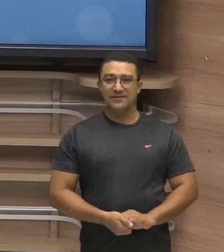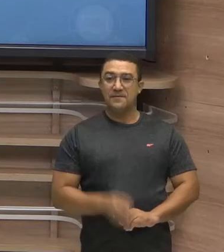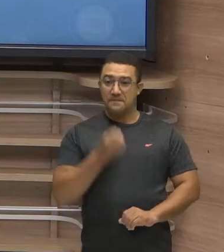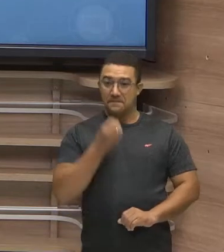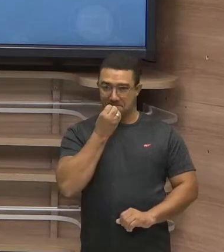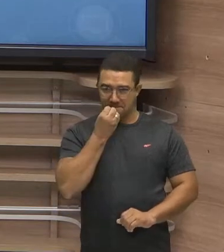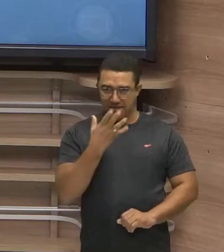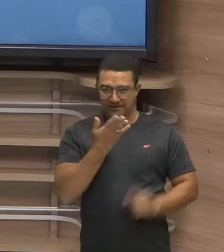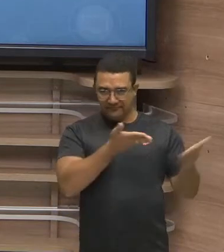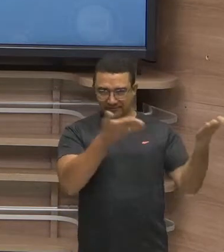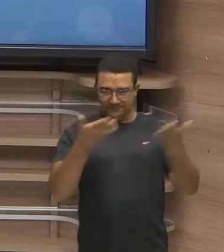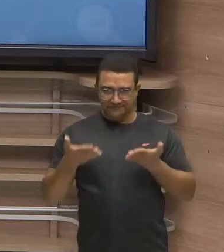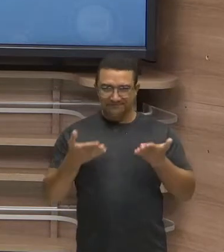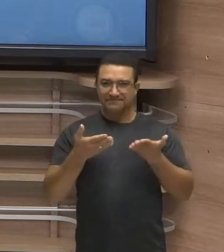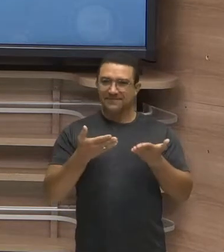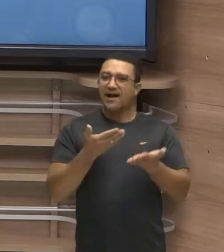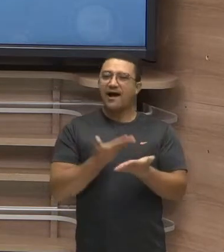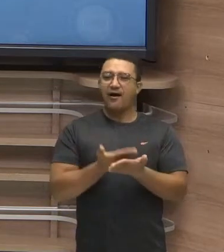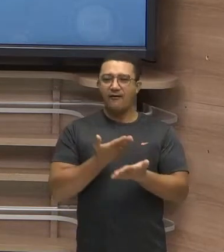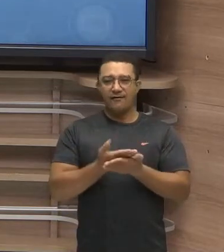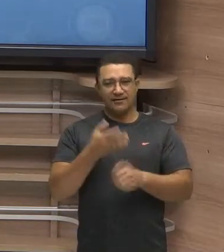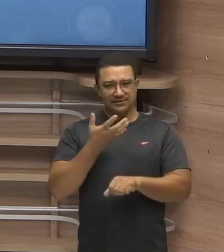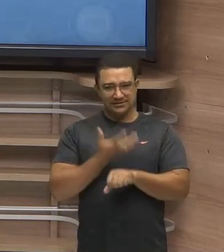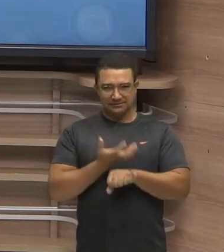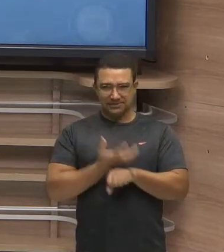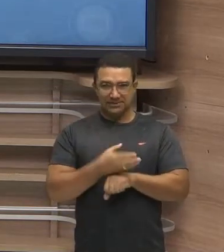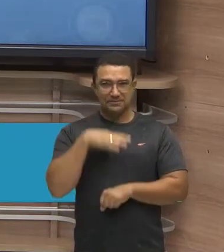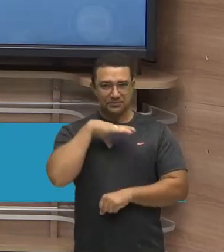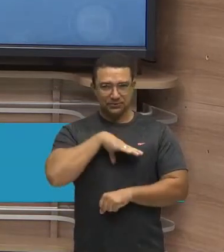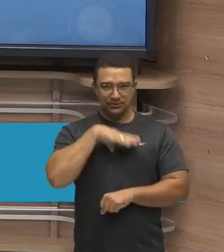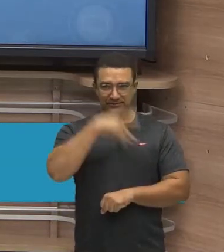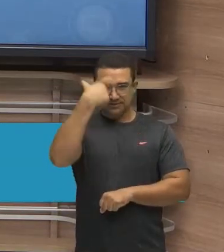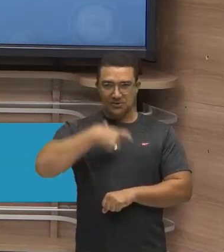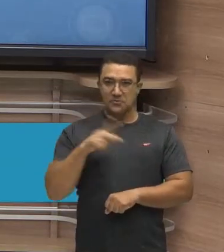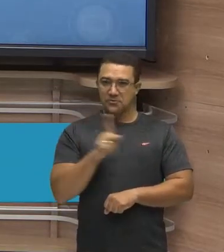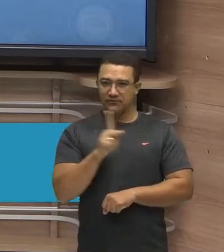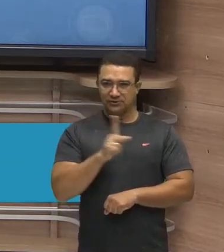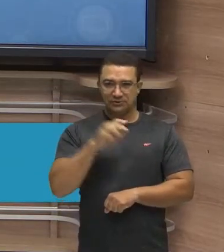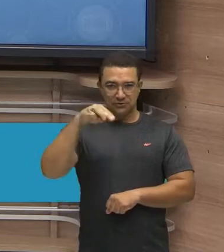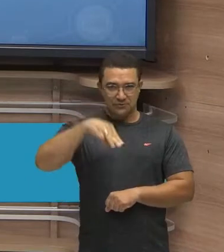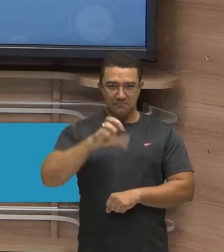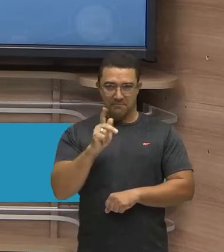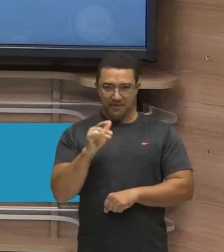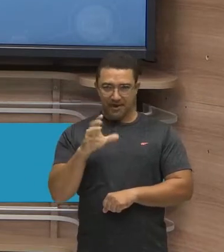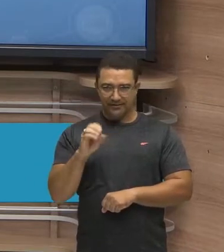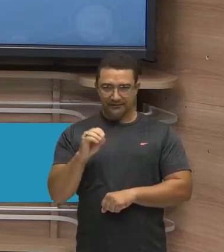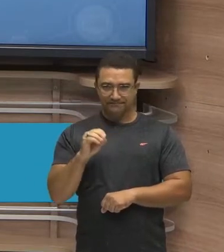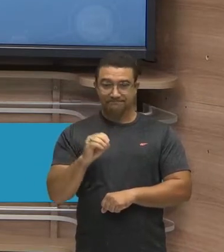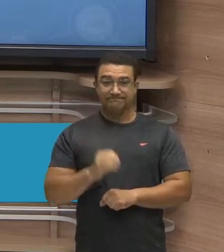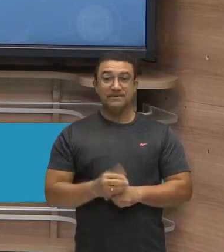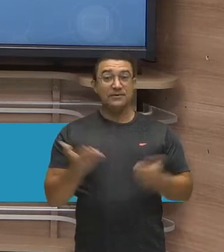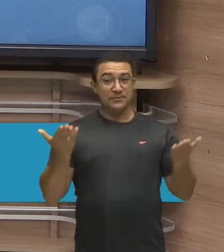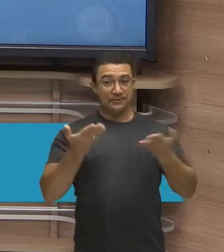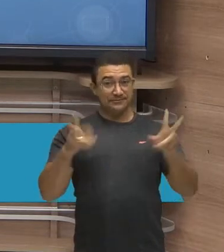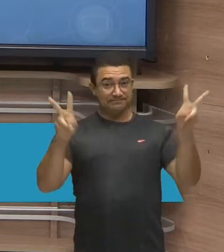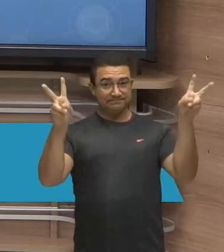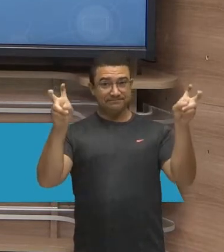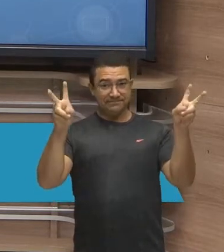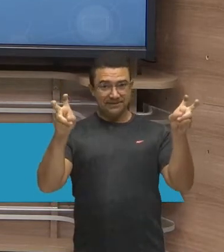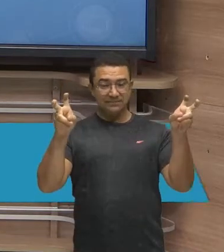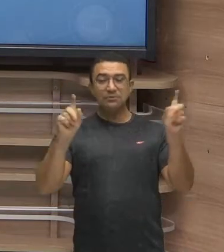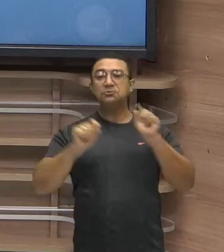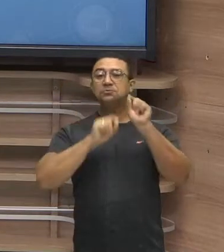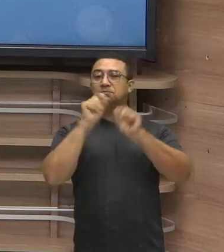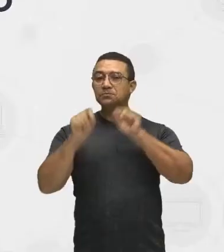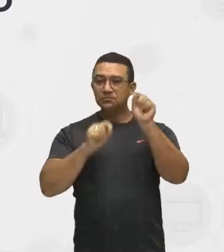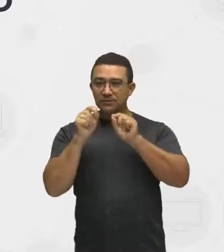Bem-vindos a mais uma aula de língua portuguesa. Sou o professor Mário e vamos falar sobre classificação